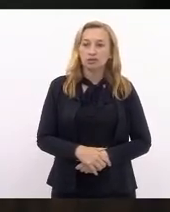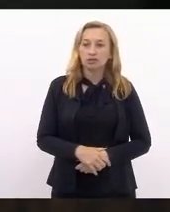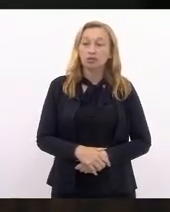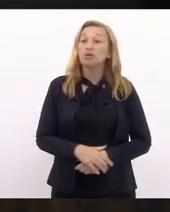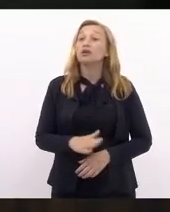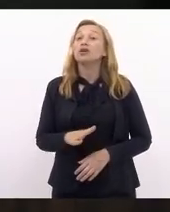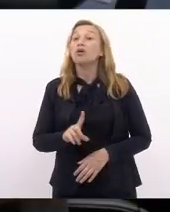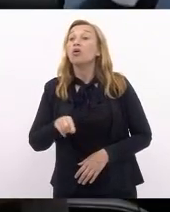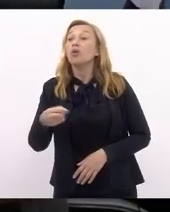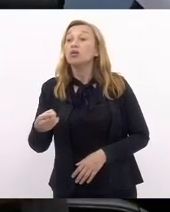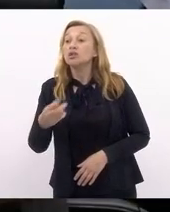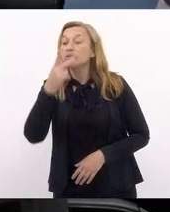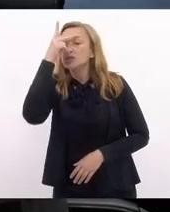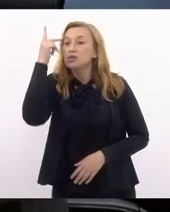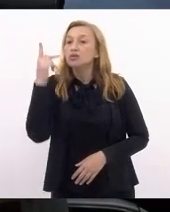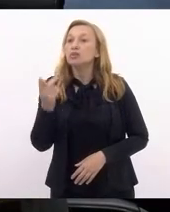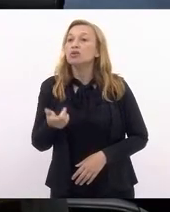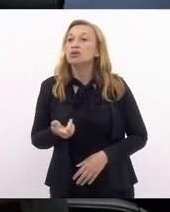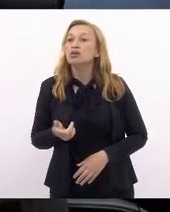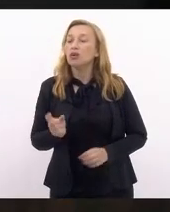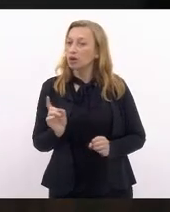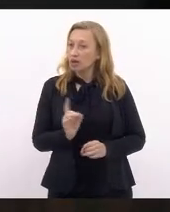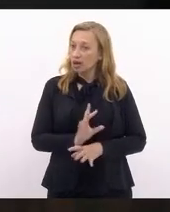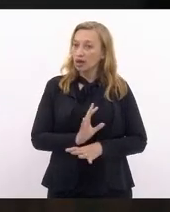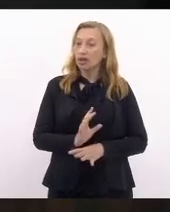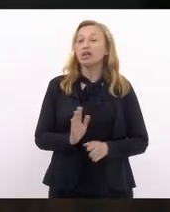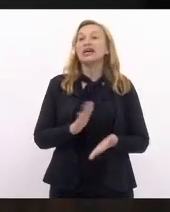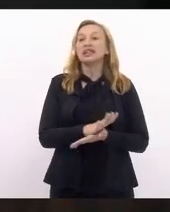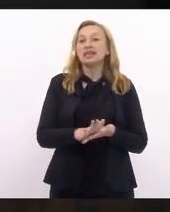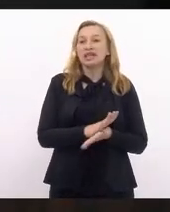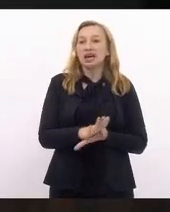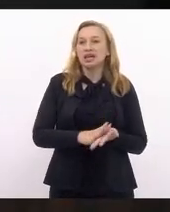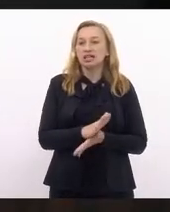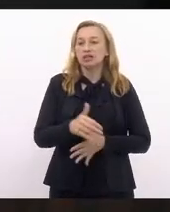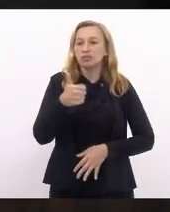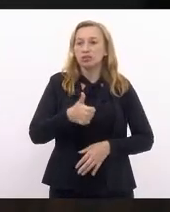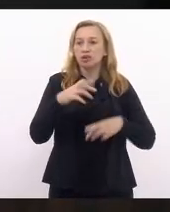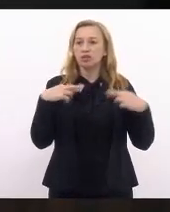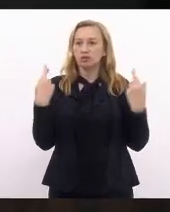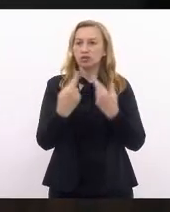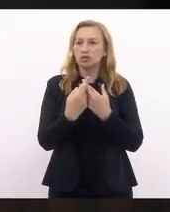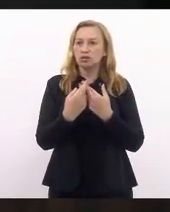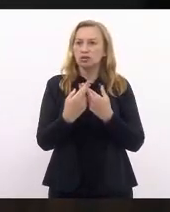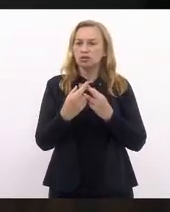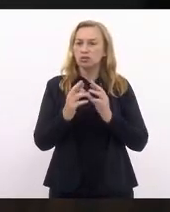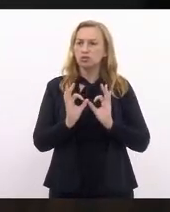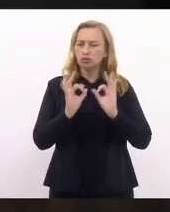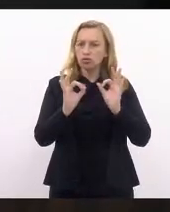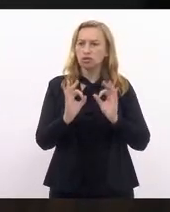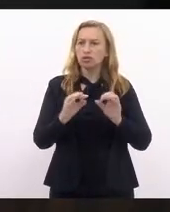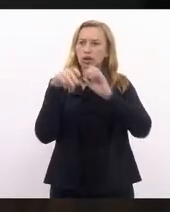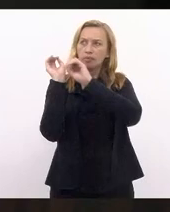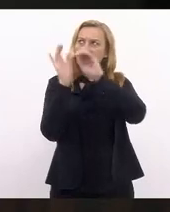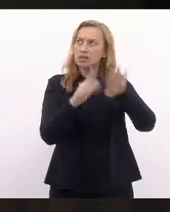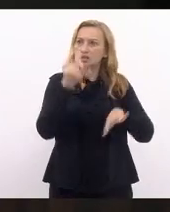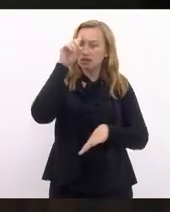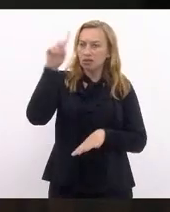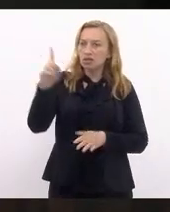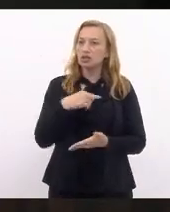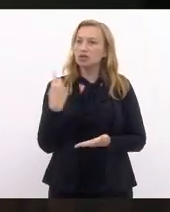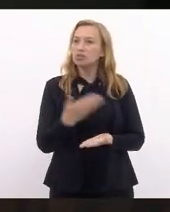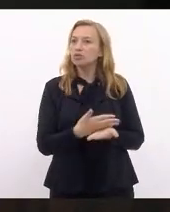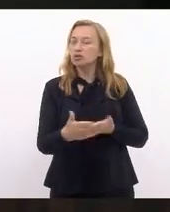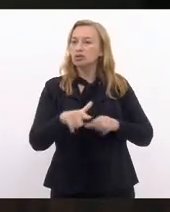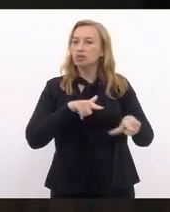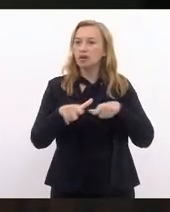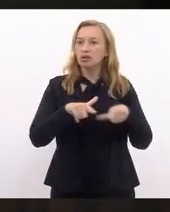se mais alguém aí não ok nada mais a tratar na primeira sessão extraordinária mesmo está encerrada havendo número legal sobre a proteção